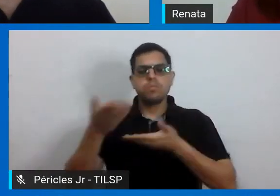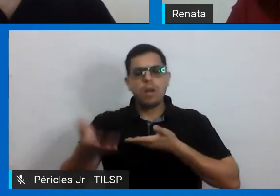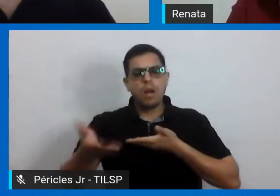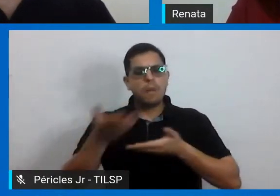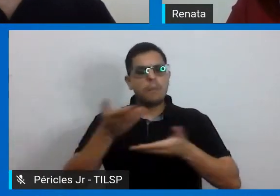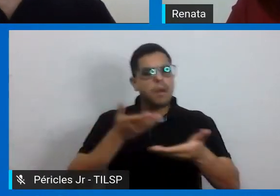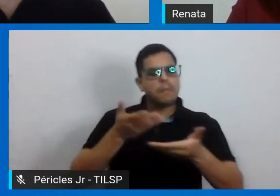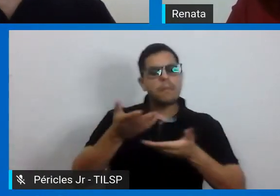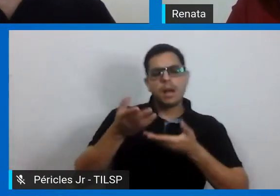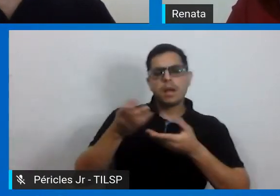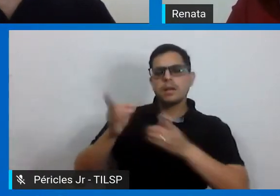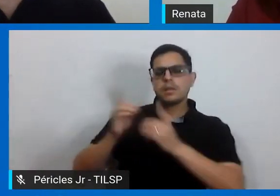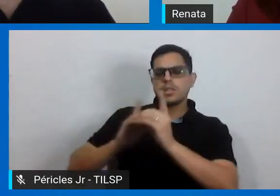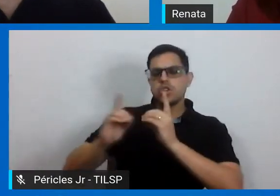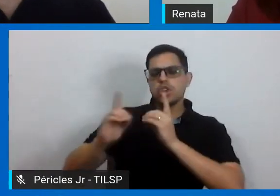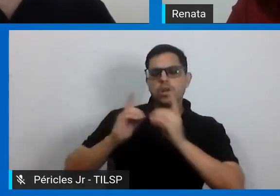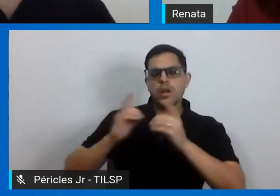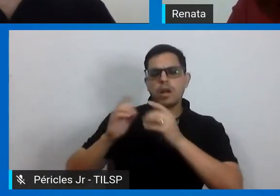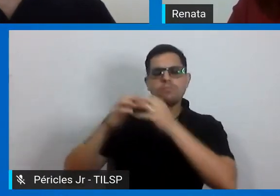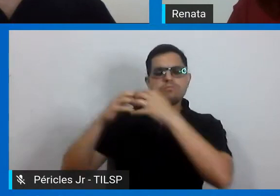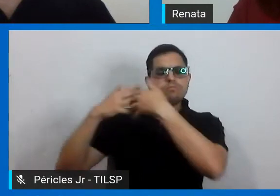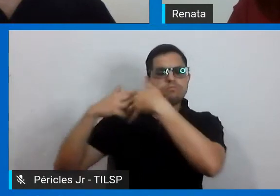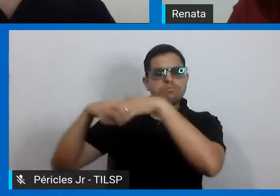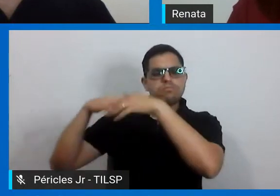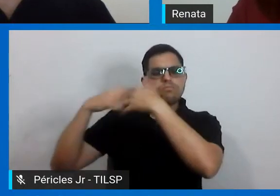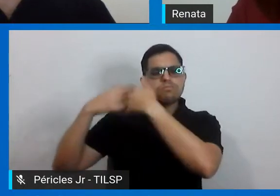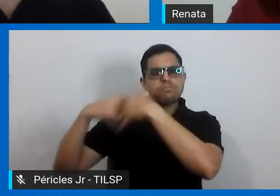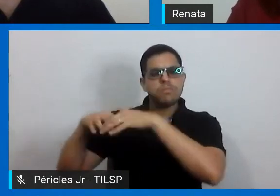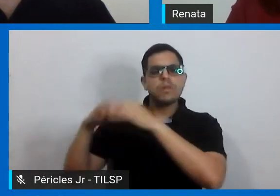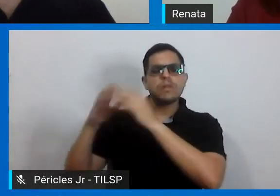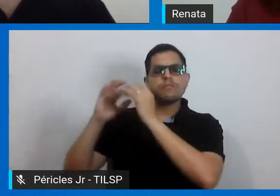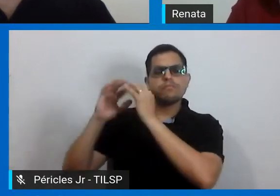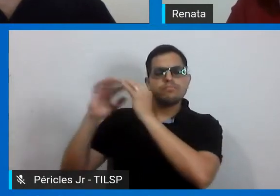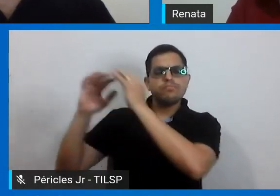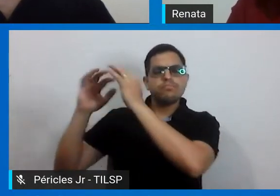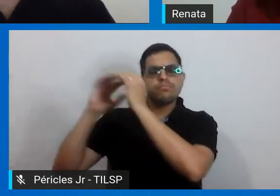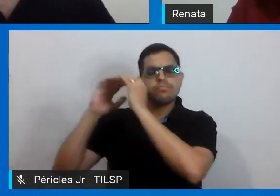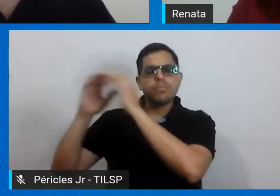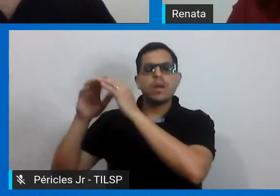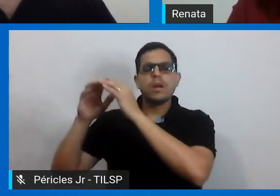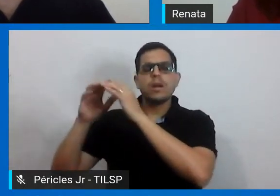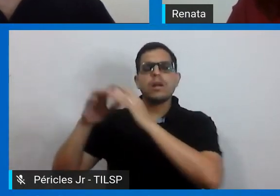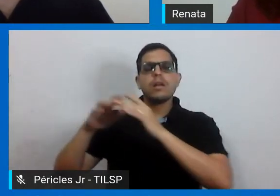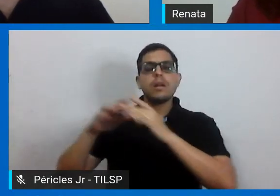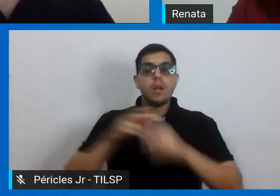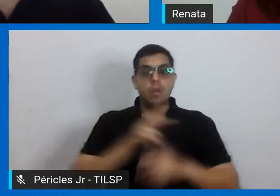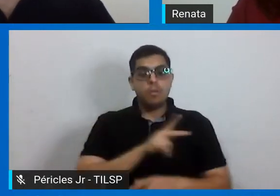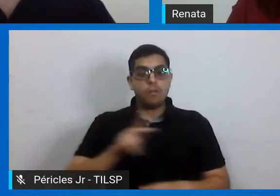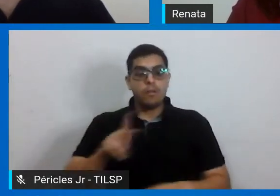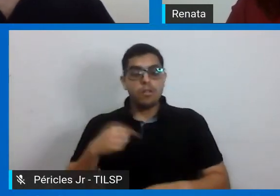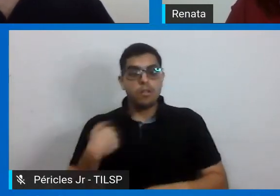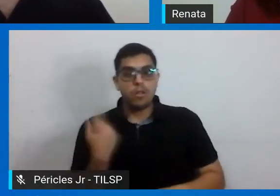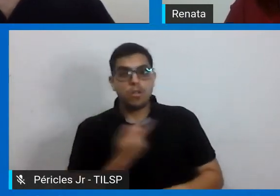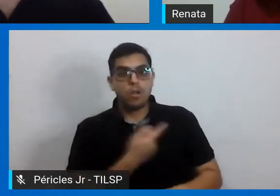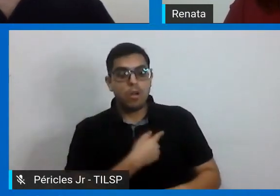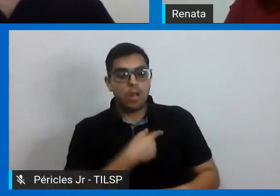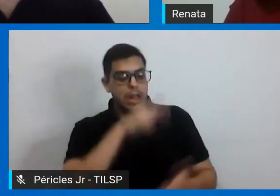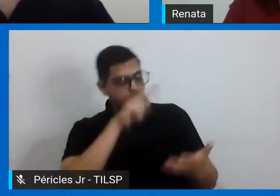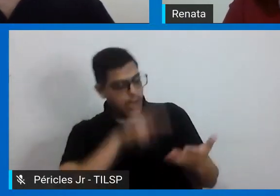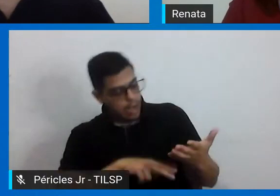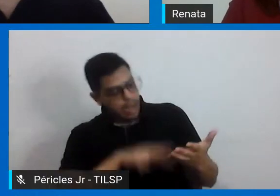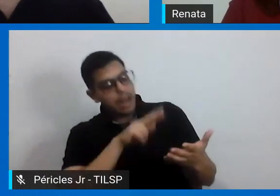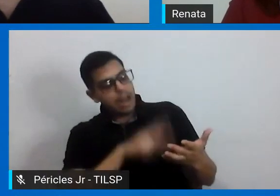nós professores sermos leitores para ler o mundo como bem coloca Antônio nome